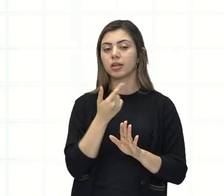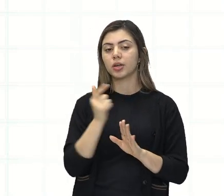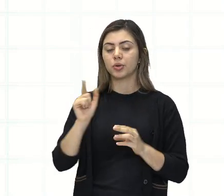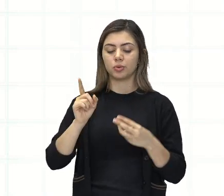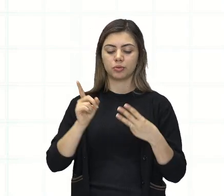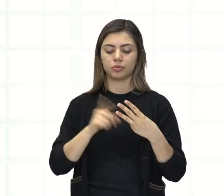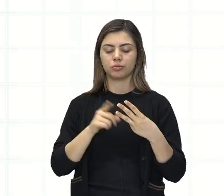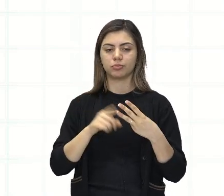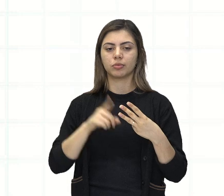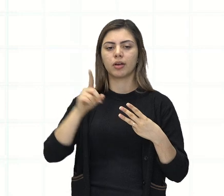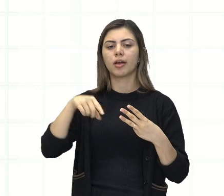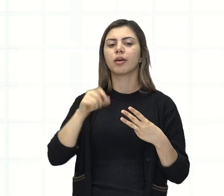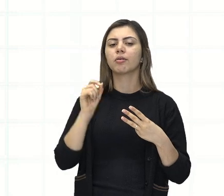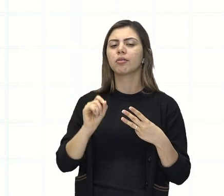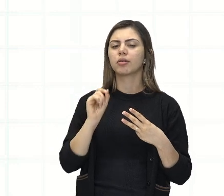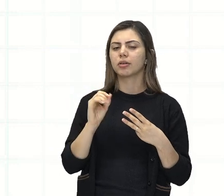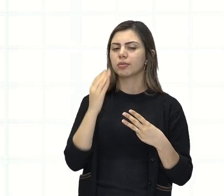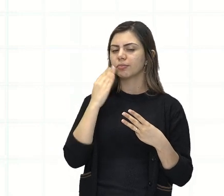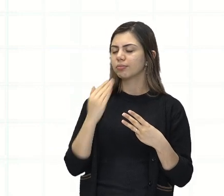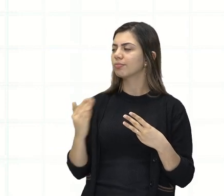a linguagem